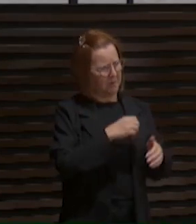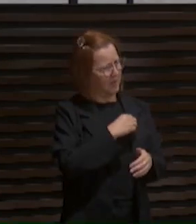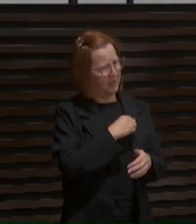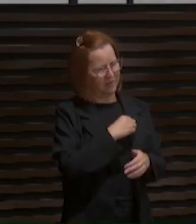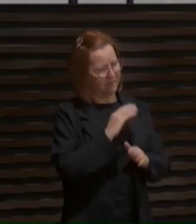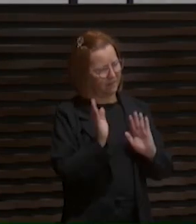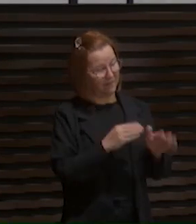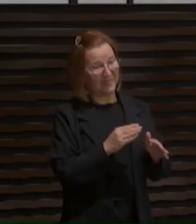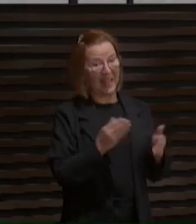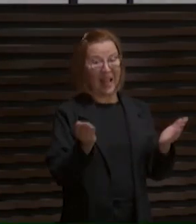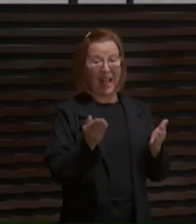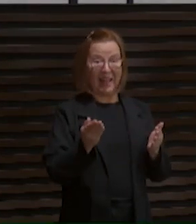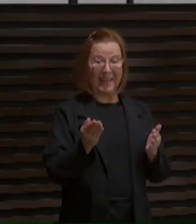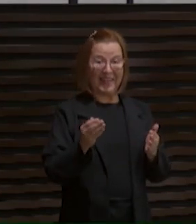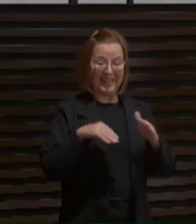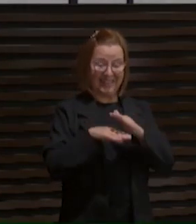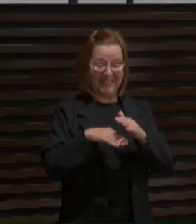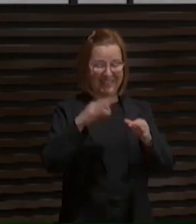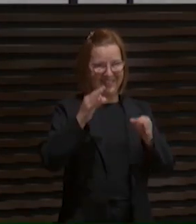estou debaixo da justiça.